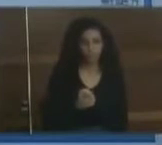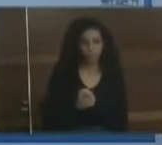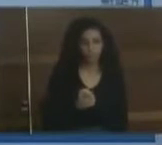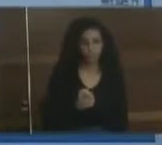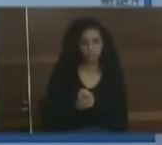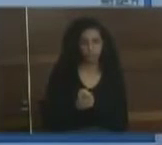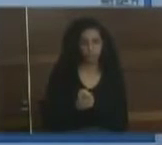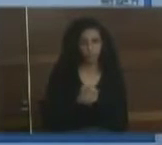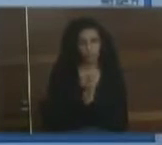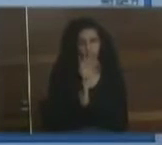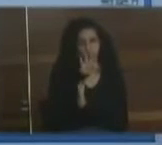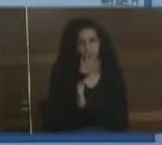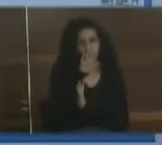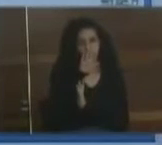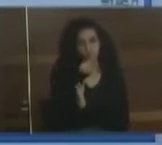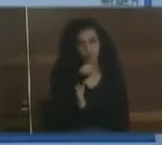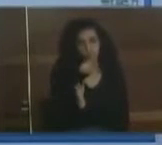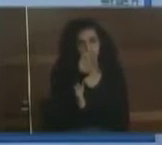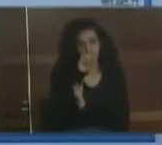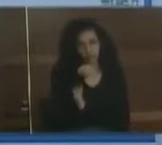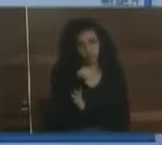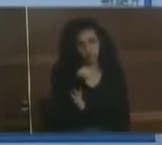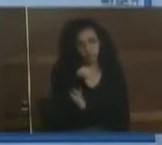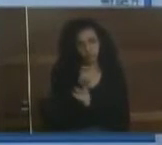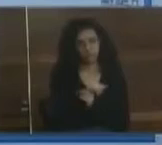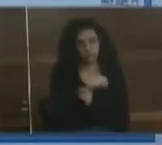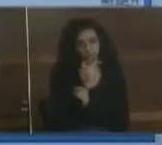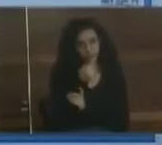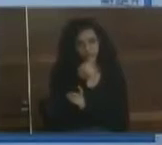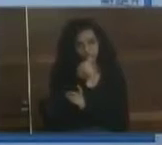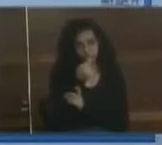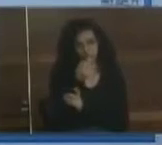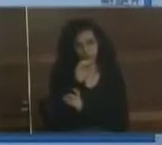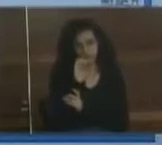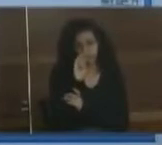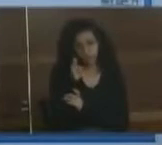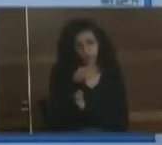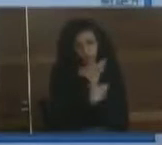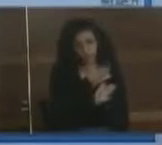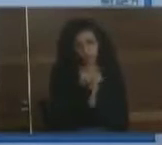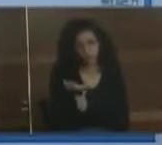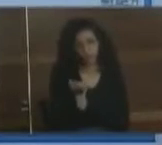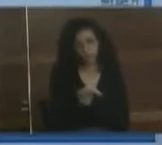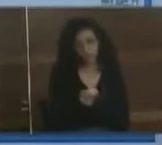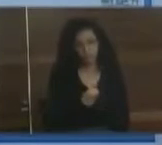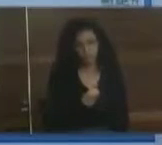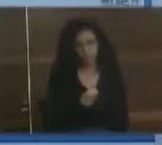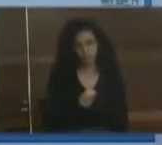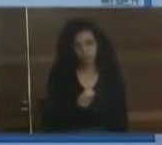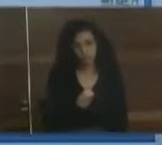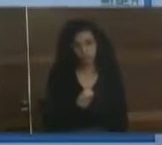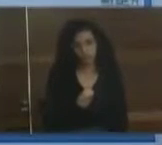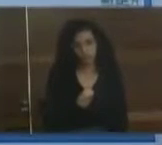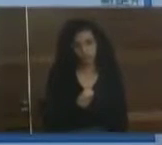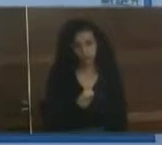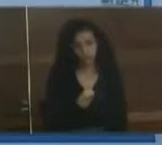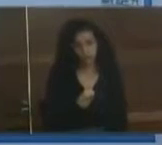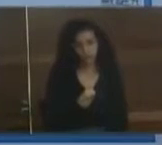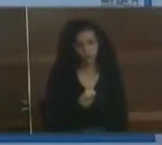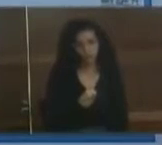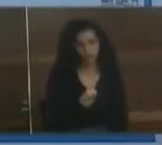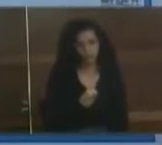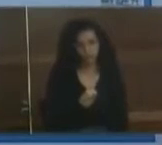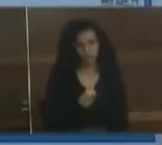e como o fpm que o fundo de participação dos municípios com 70 milhões de 33 mil a cota-parte da